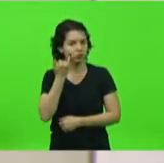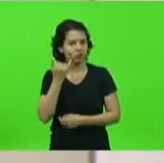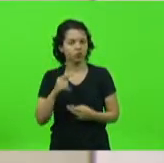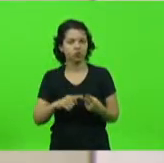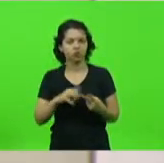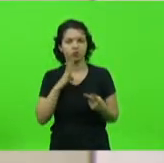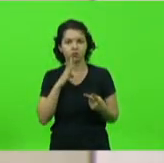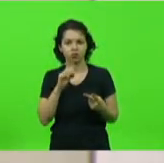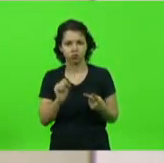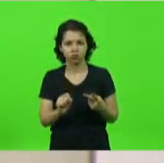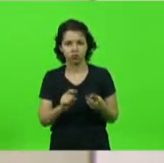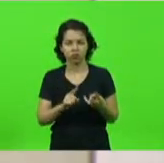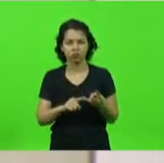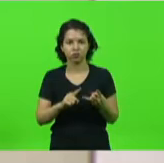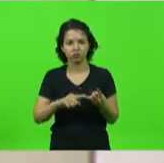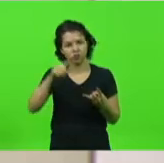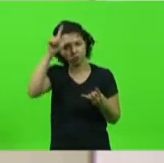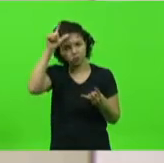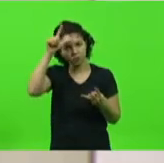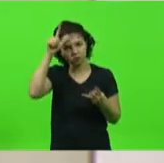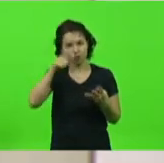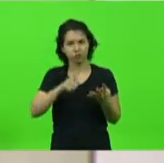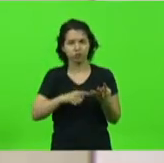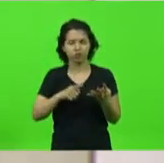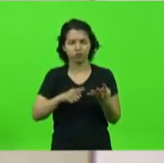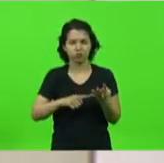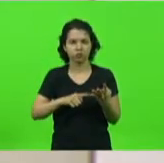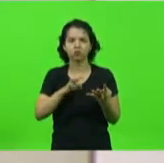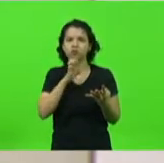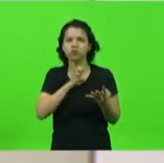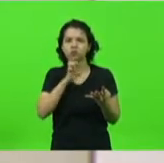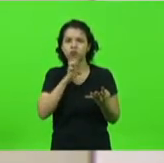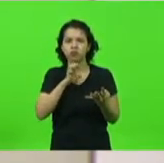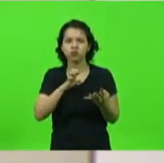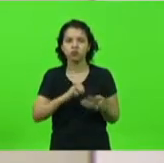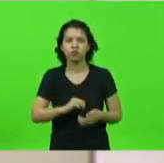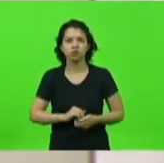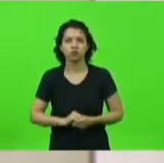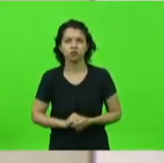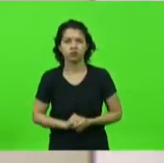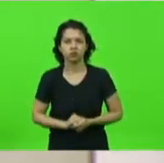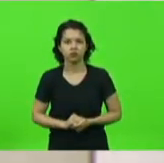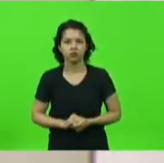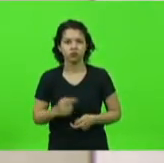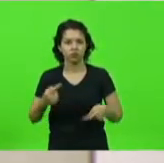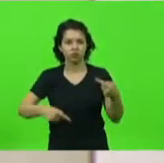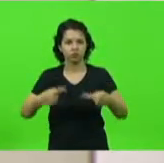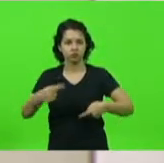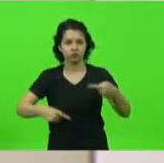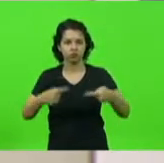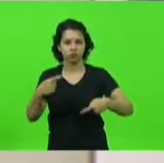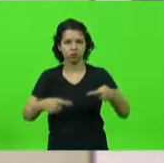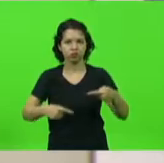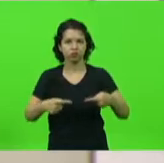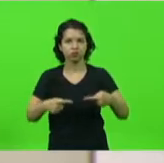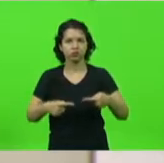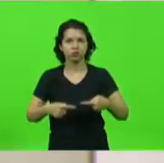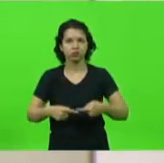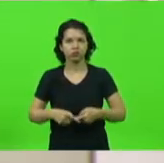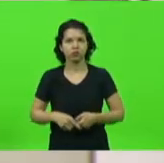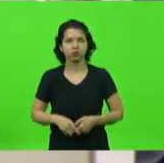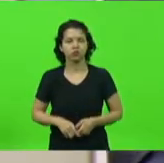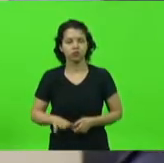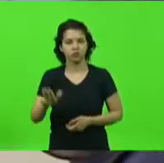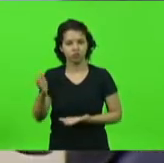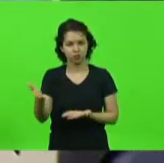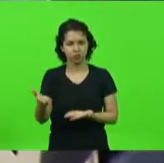Bruno Souza, deputado Sargento Lima, deputado Felipe Estevão. Em discussão, requerimento, presidente, votação e destaque. Com a